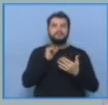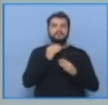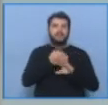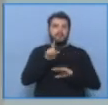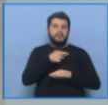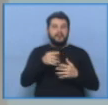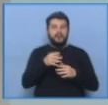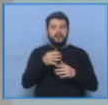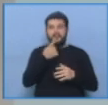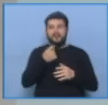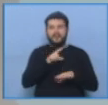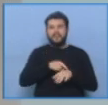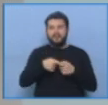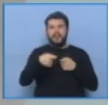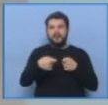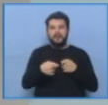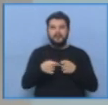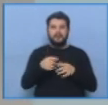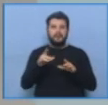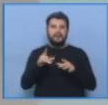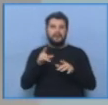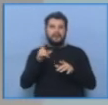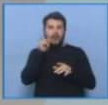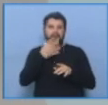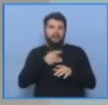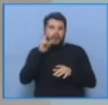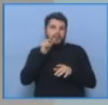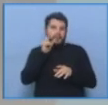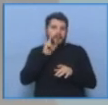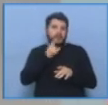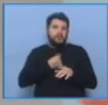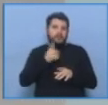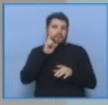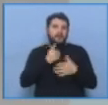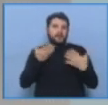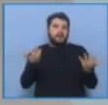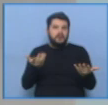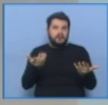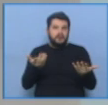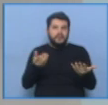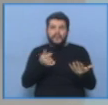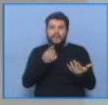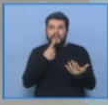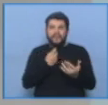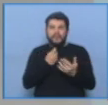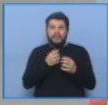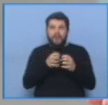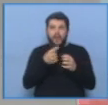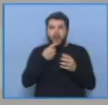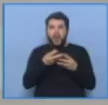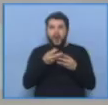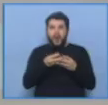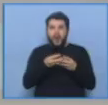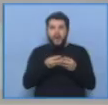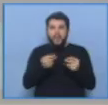nosso tempo vai avançando. E a homossexualidade? Bom, vamos... Essa eu acho que é uma questão um bocadinho complexa para resolvermos